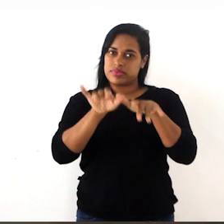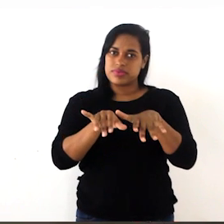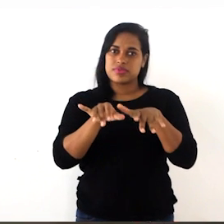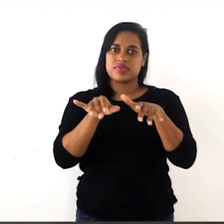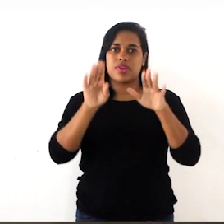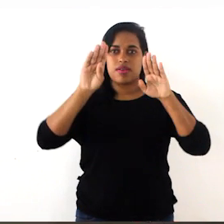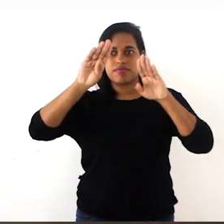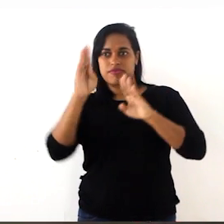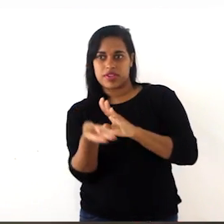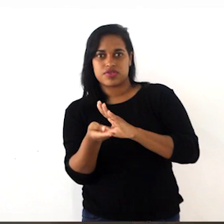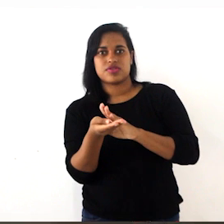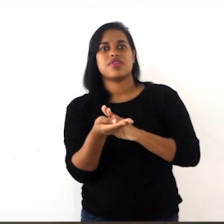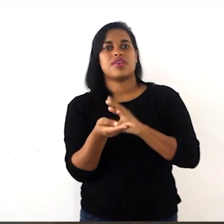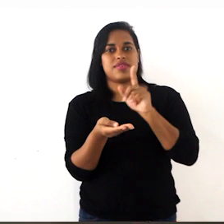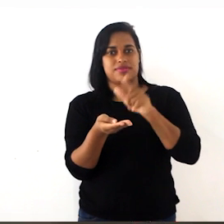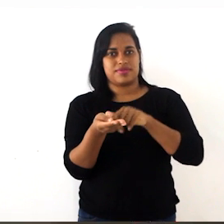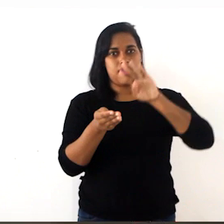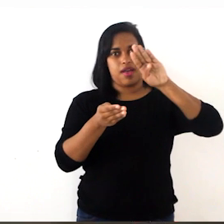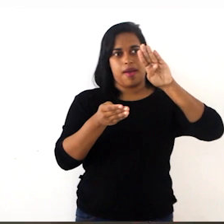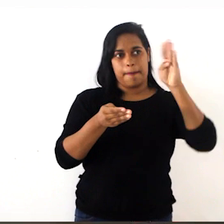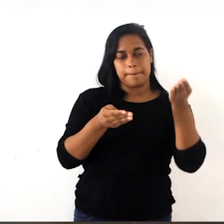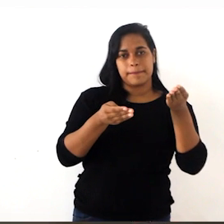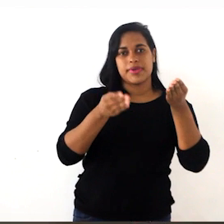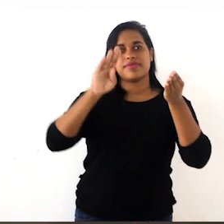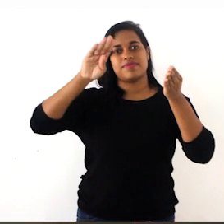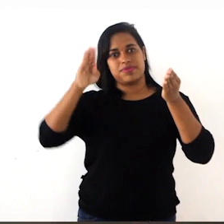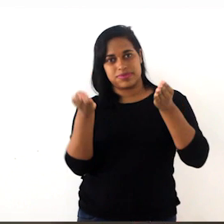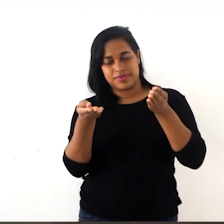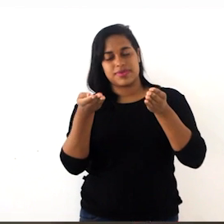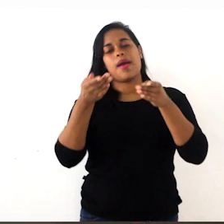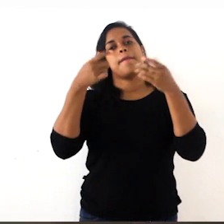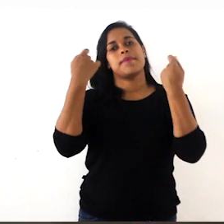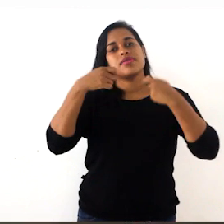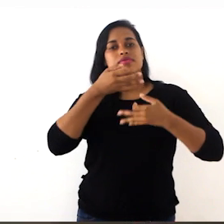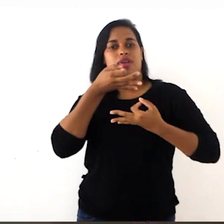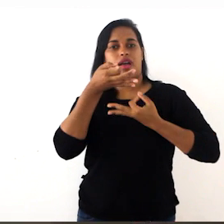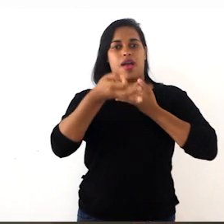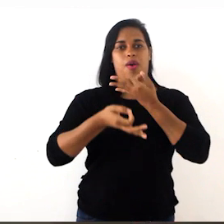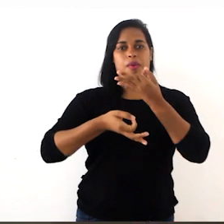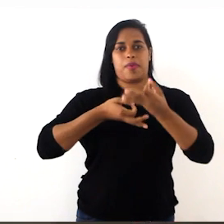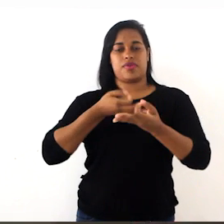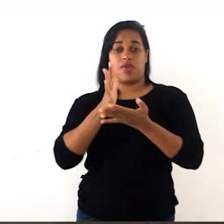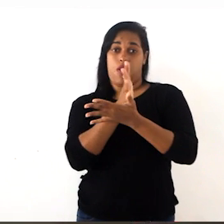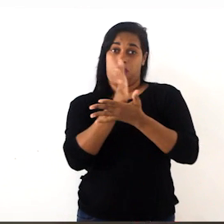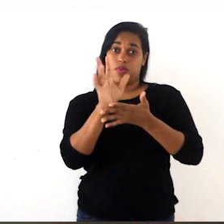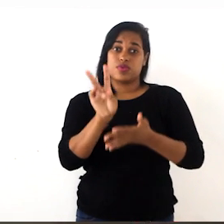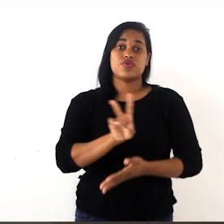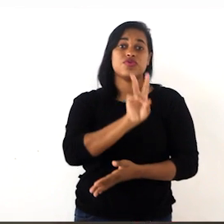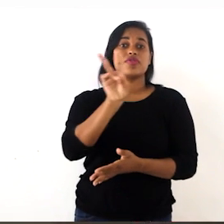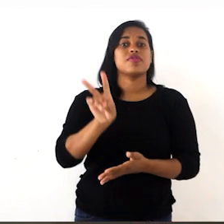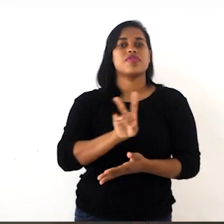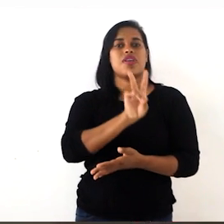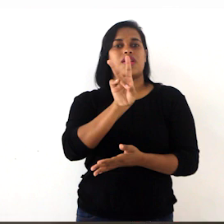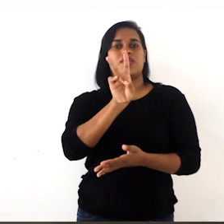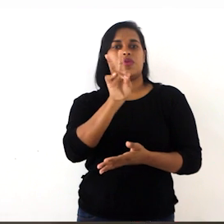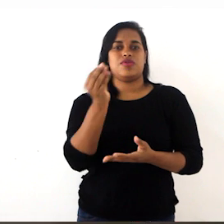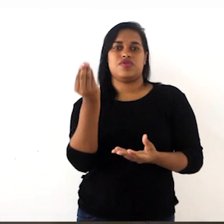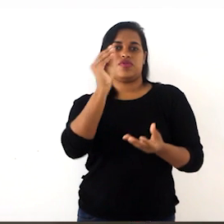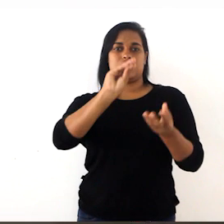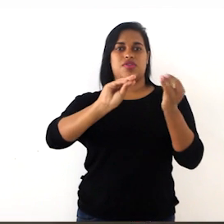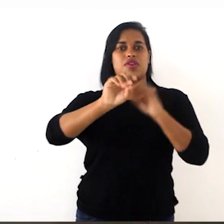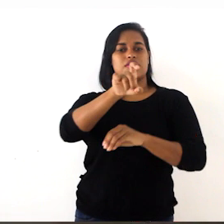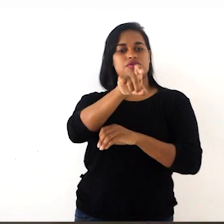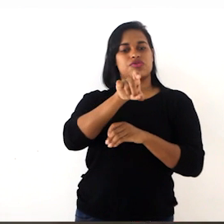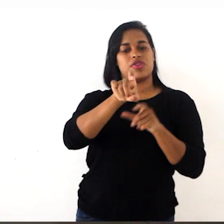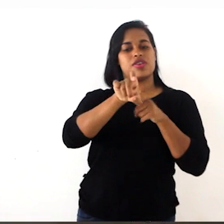fecha parênteses. Dentro desse abre e fecha parênteses, vamos colocar os argumentos. Então, os valores que vão ser depositados nas variáveis